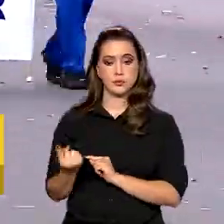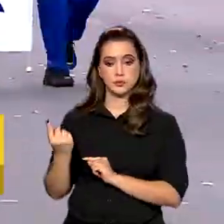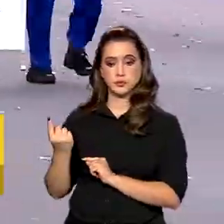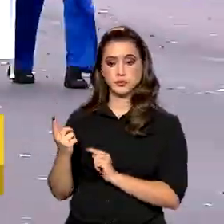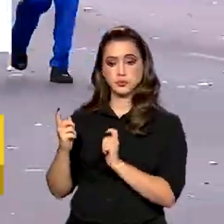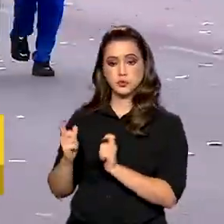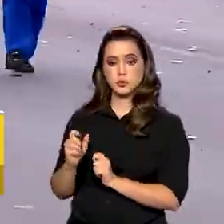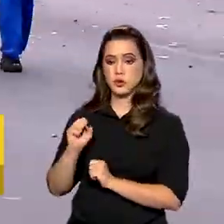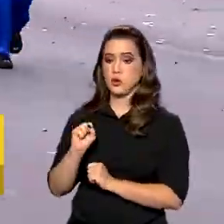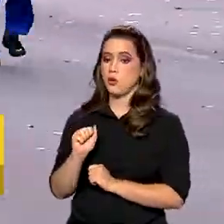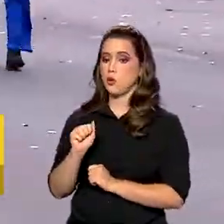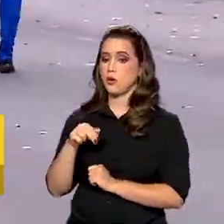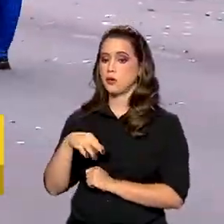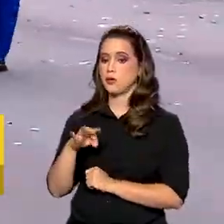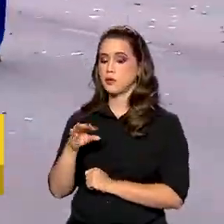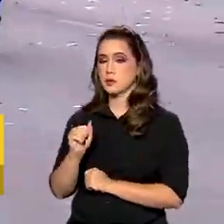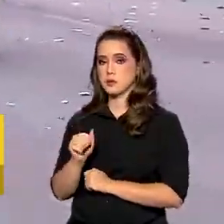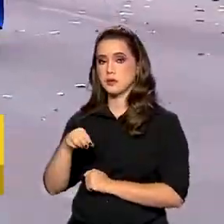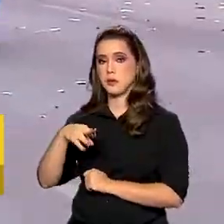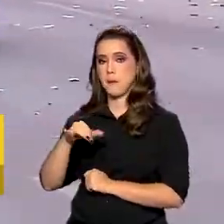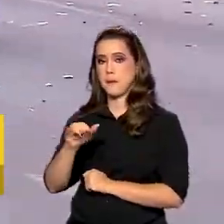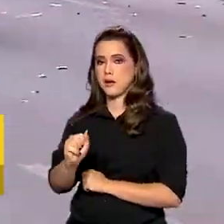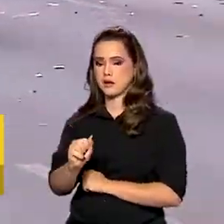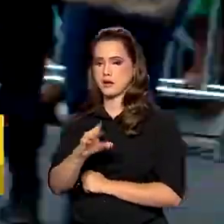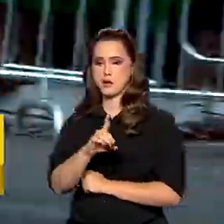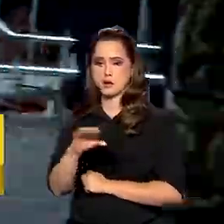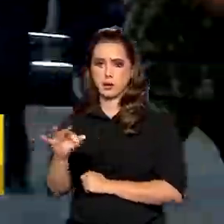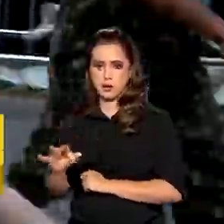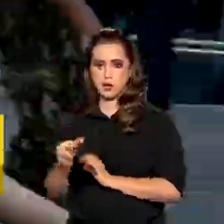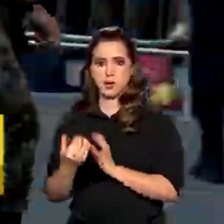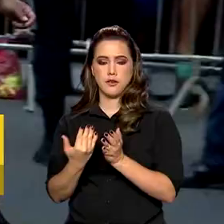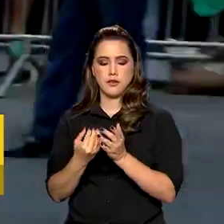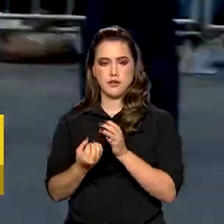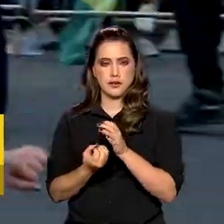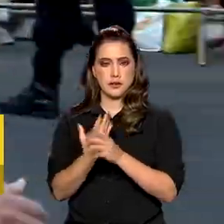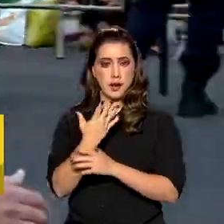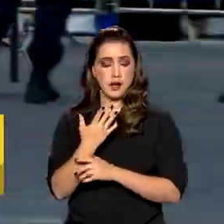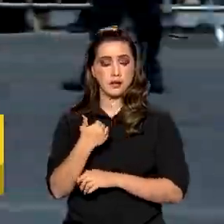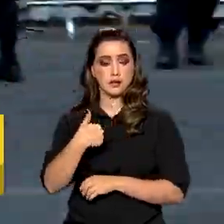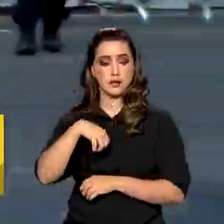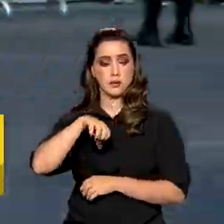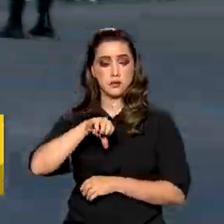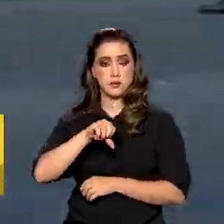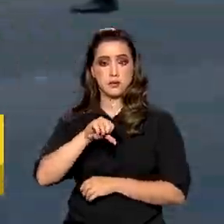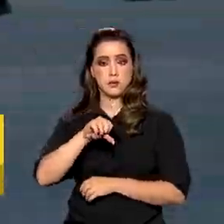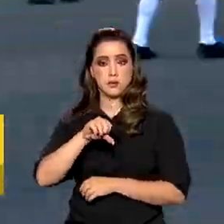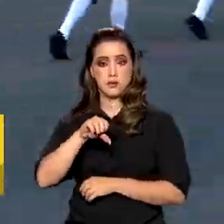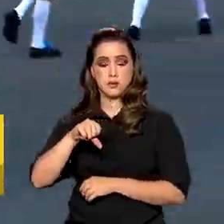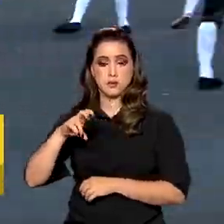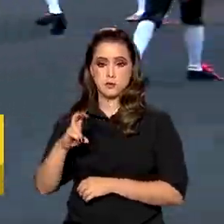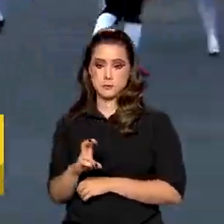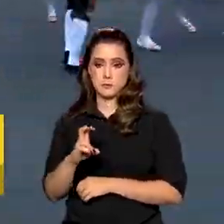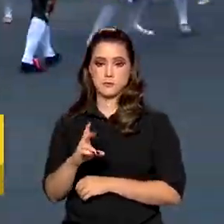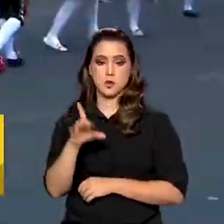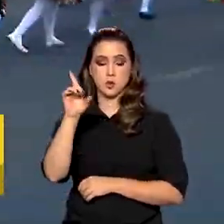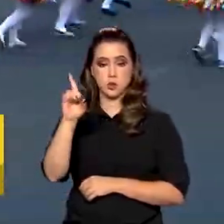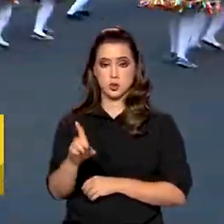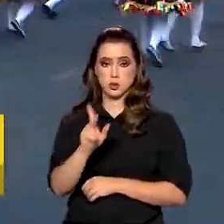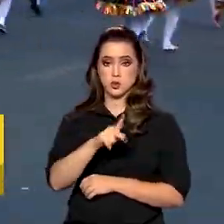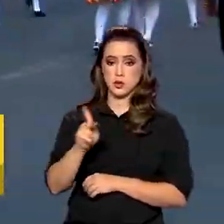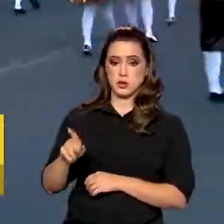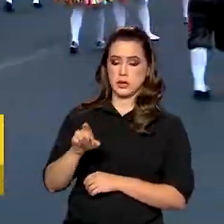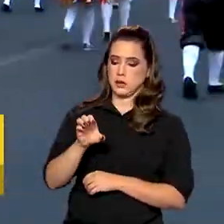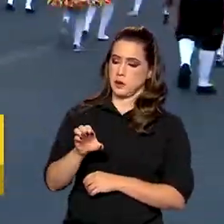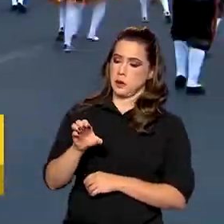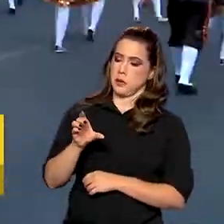Santa Maria, Distrito Federal, inaugurada em agosto de 1995. A escola tem como diretor o professor